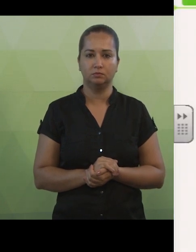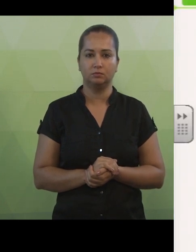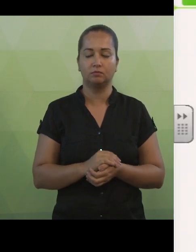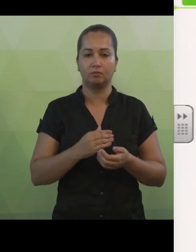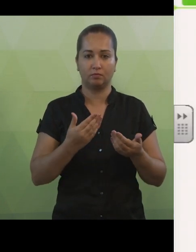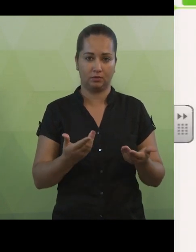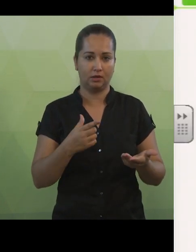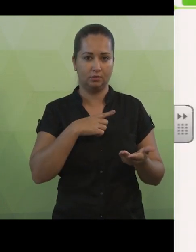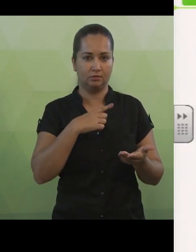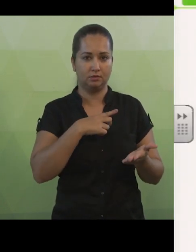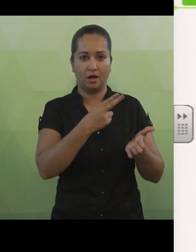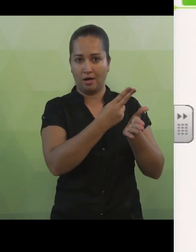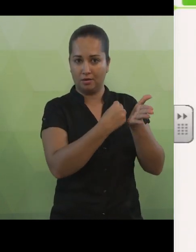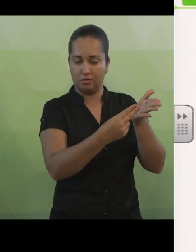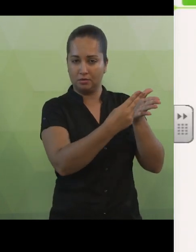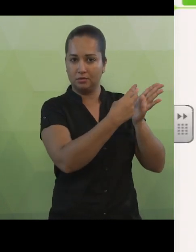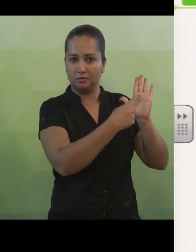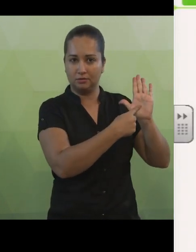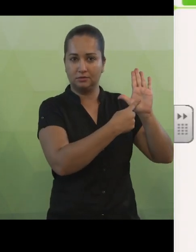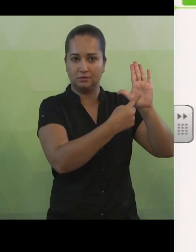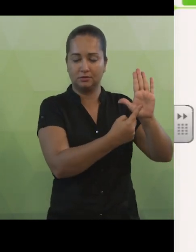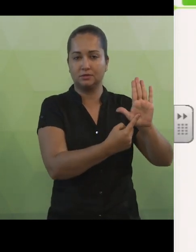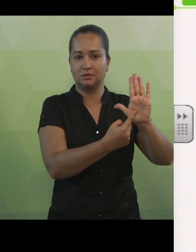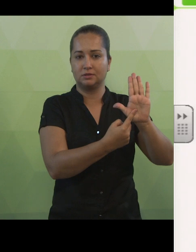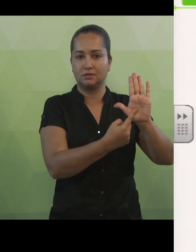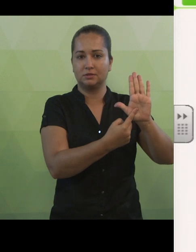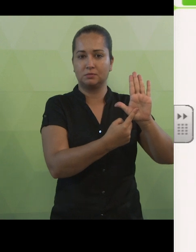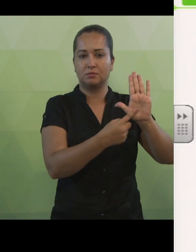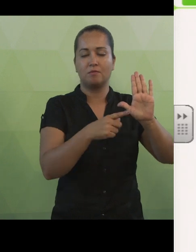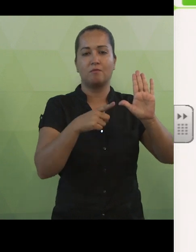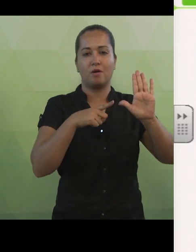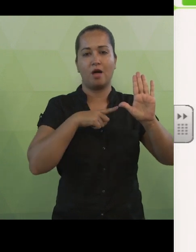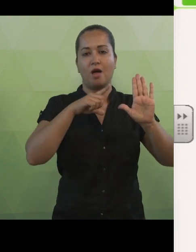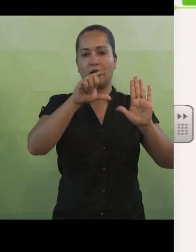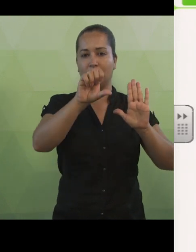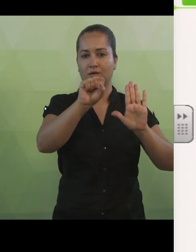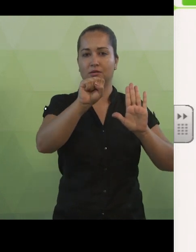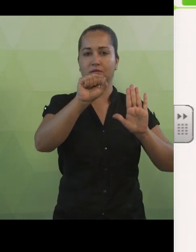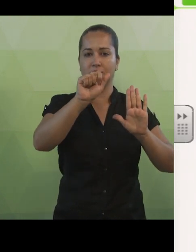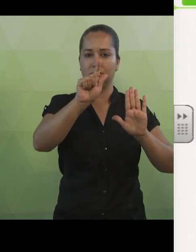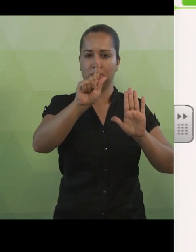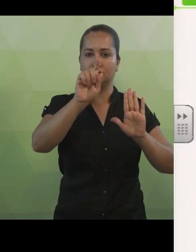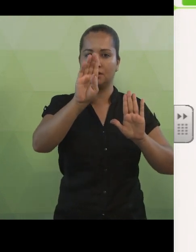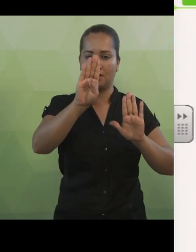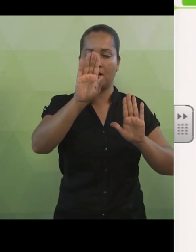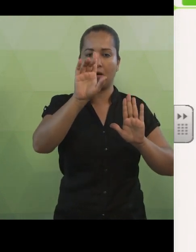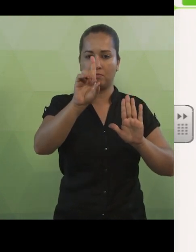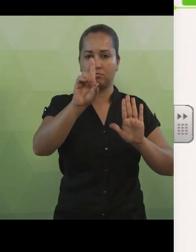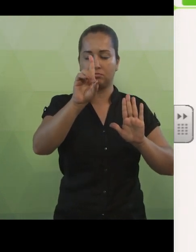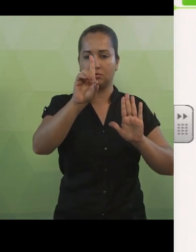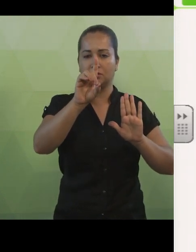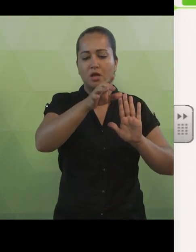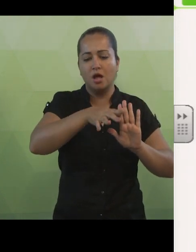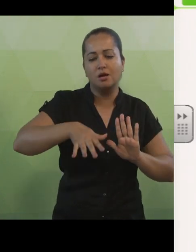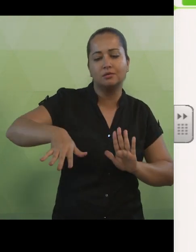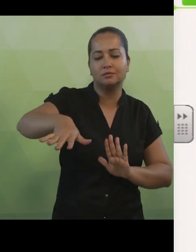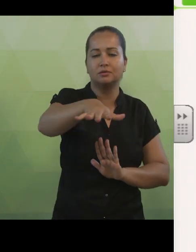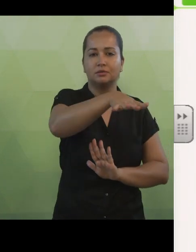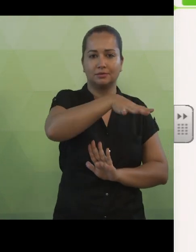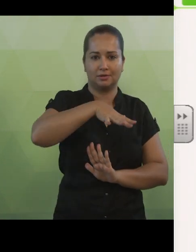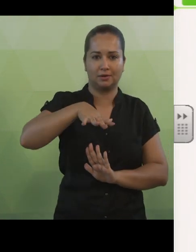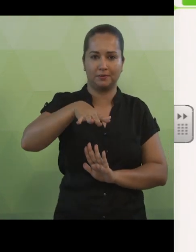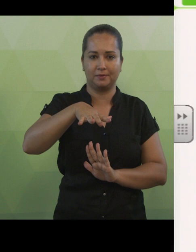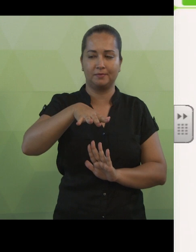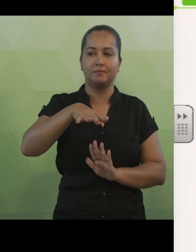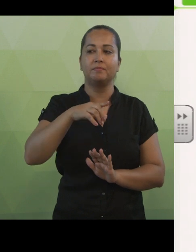Então, temos aqui na figura vários bancos de dados gerenciados pelo SGBD, como vimos na demonstração da última aula. E